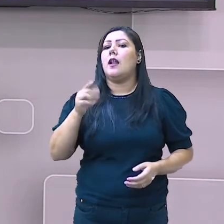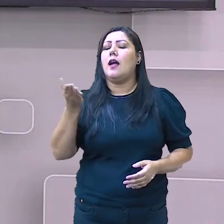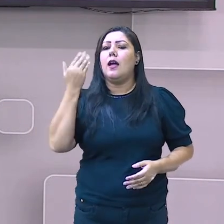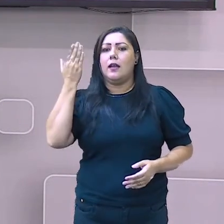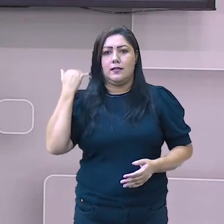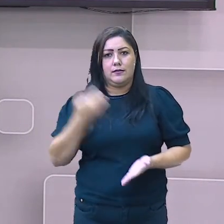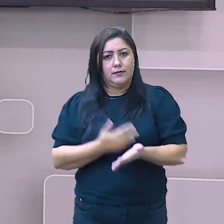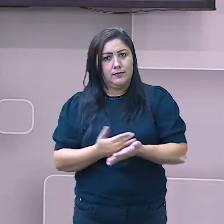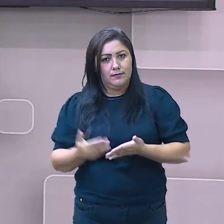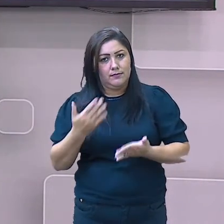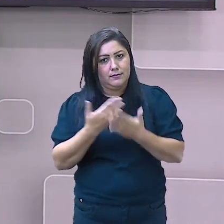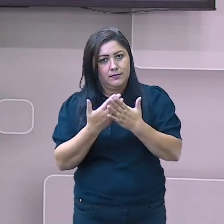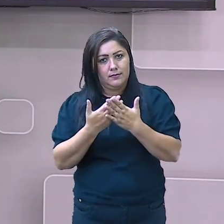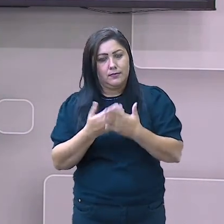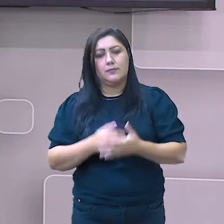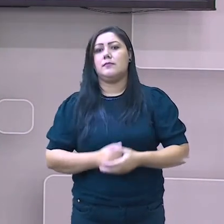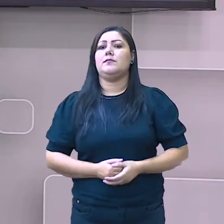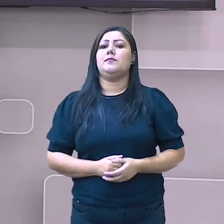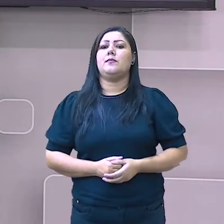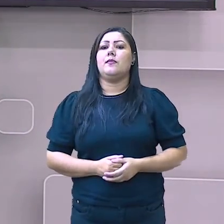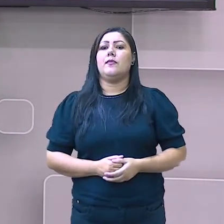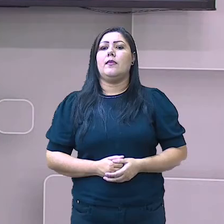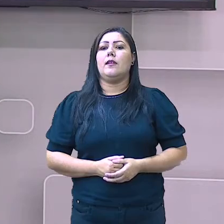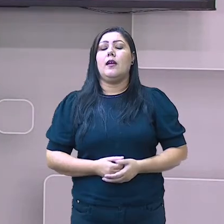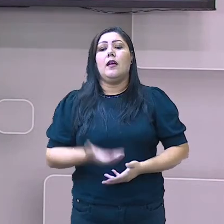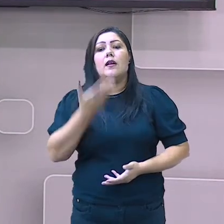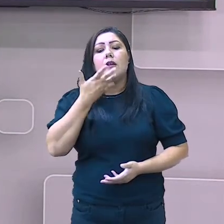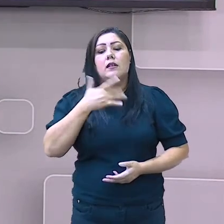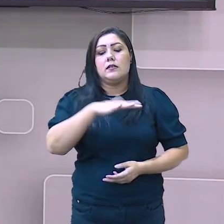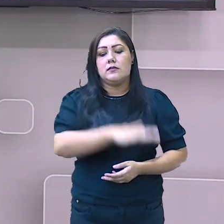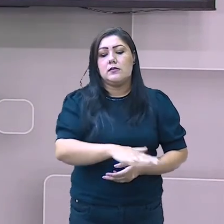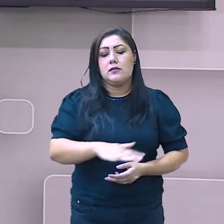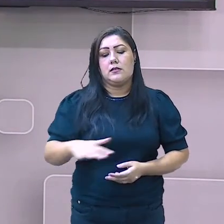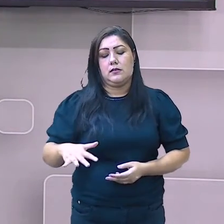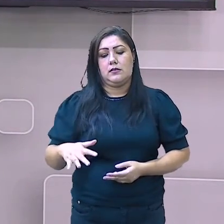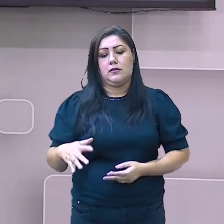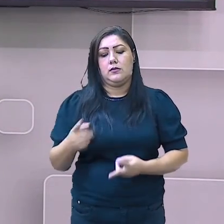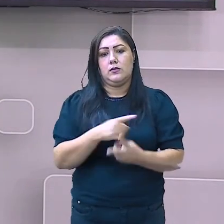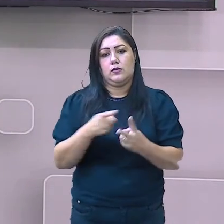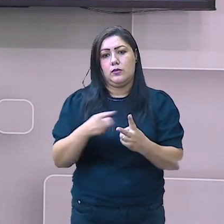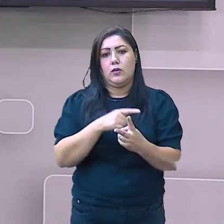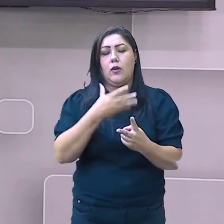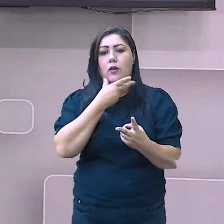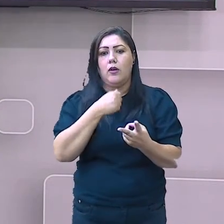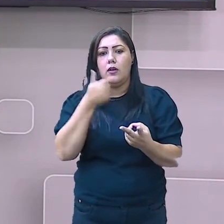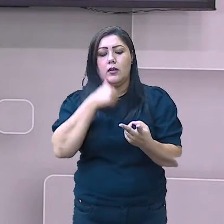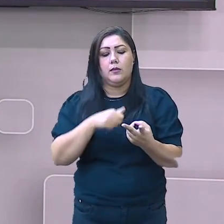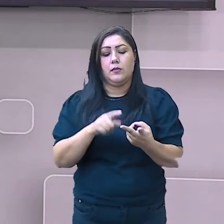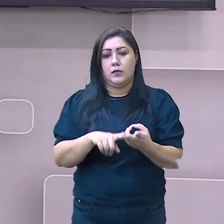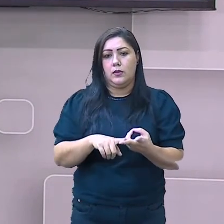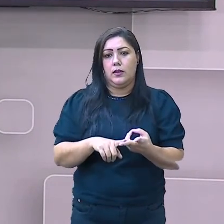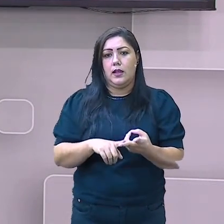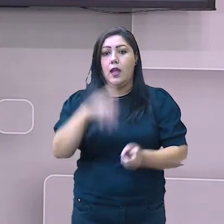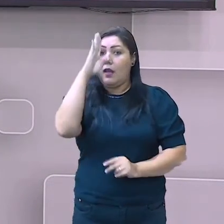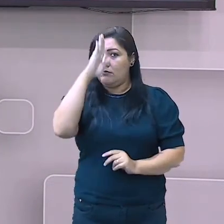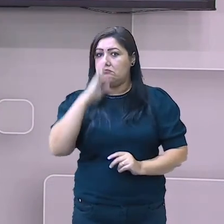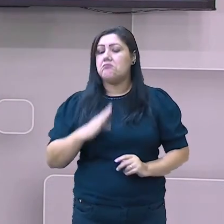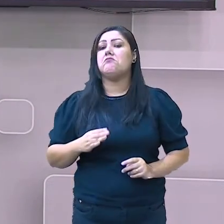aula. Para as crianças de ambos os sexos, até os 16 anos, a educação era